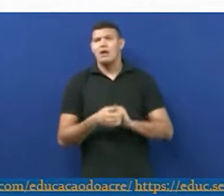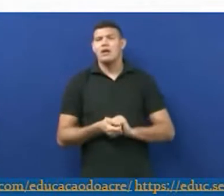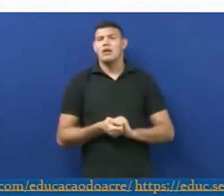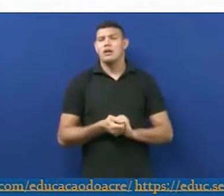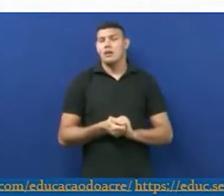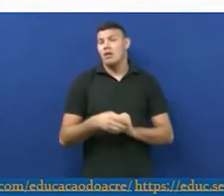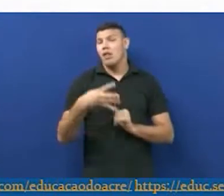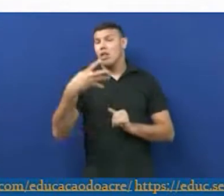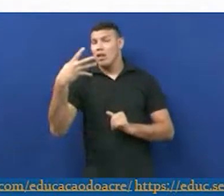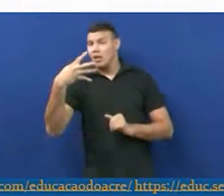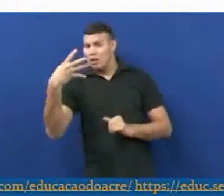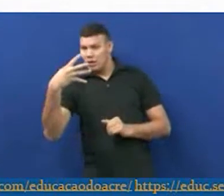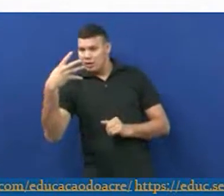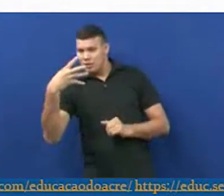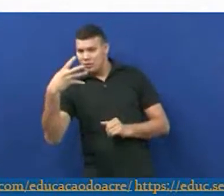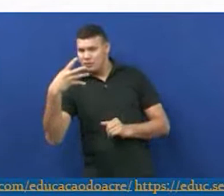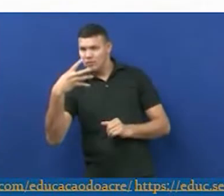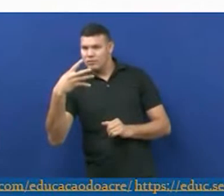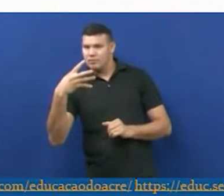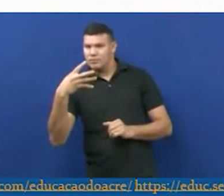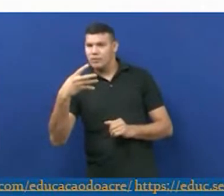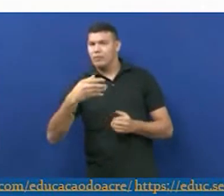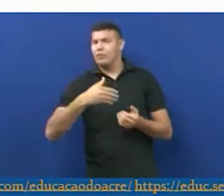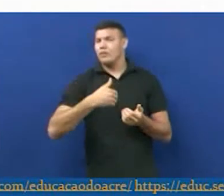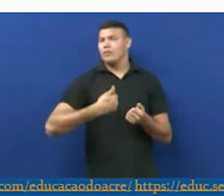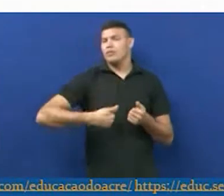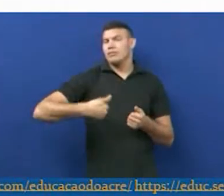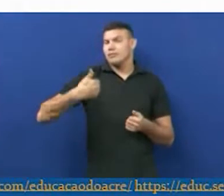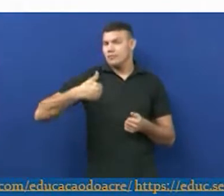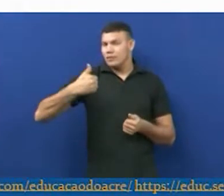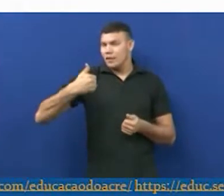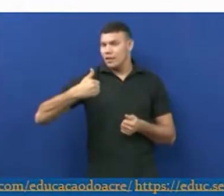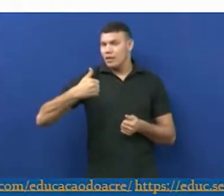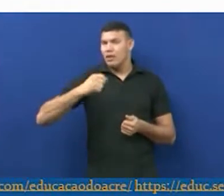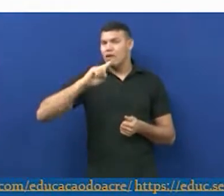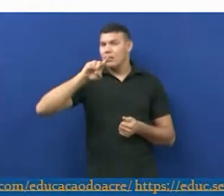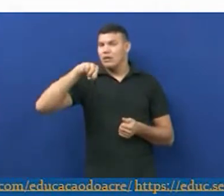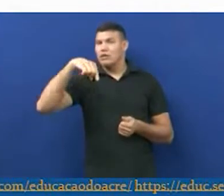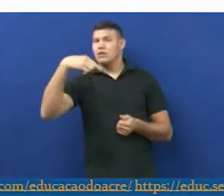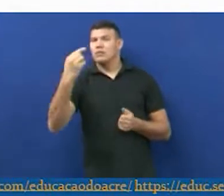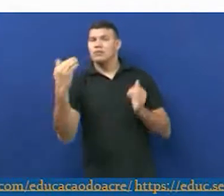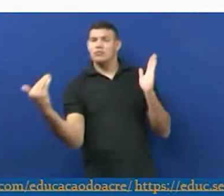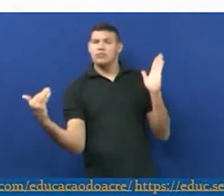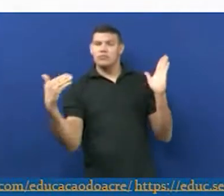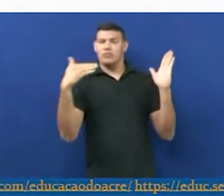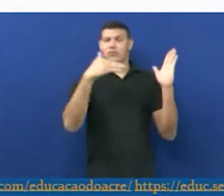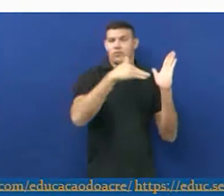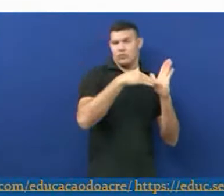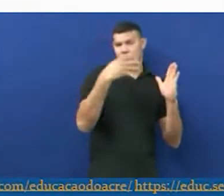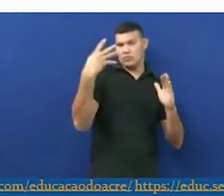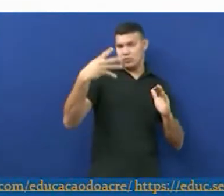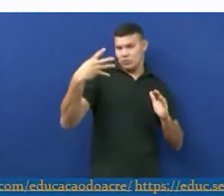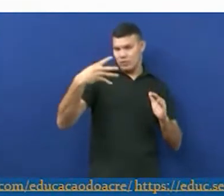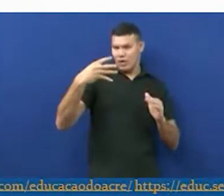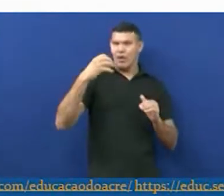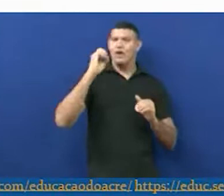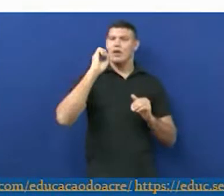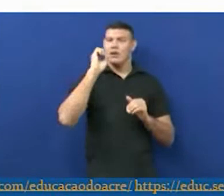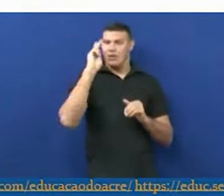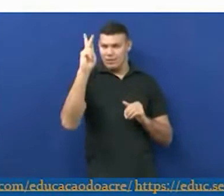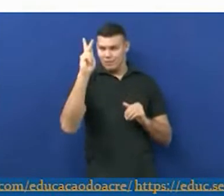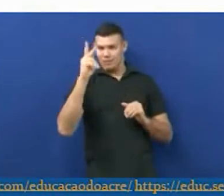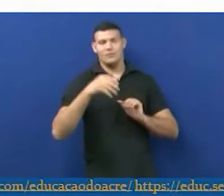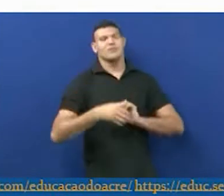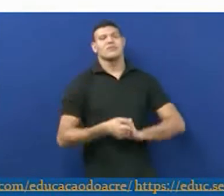4 primeiros e depois os 4 últimos, ou seja, aqueles que estão mais próximos e depois aqueles que estão mais